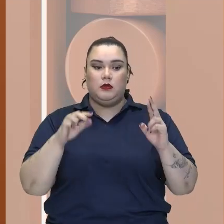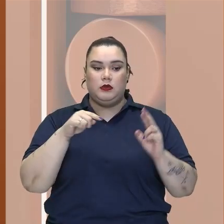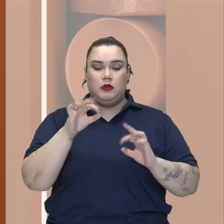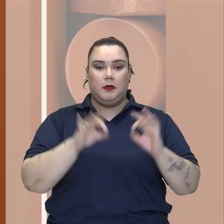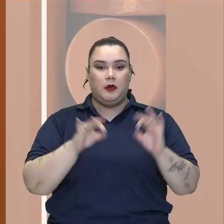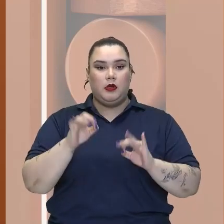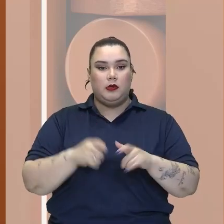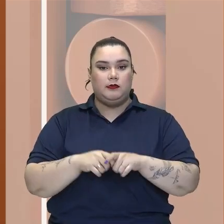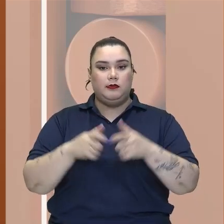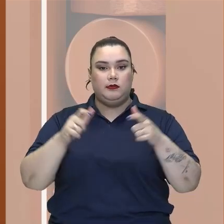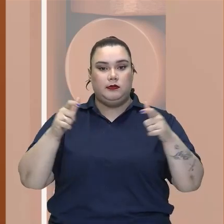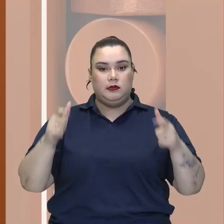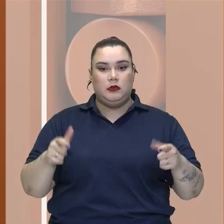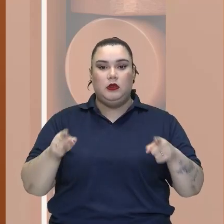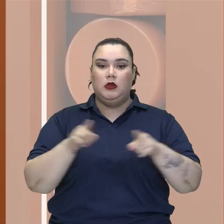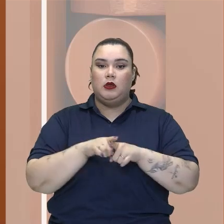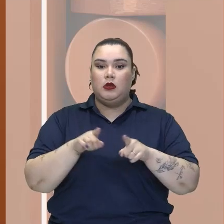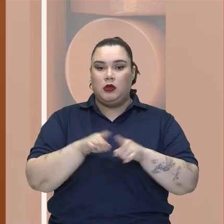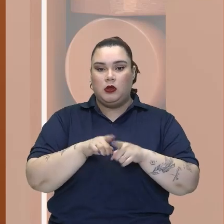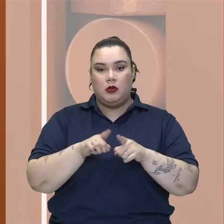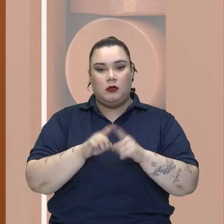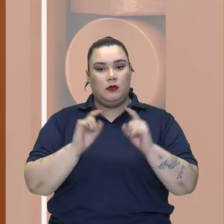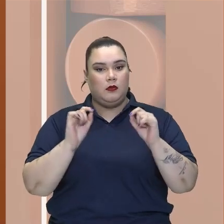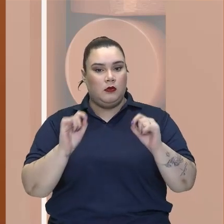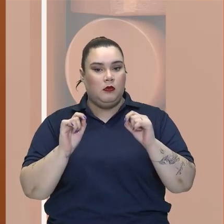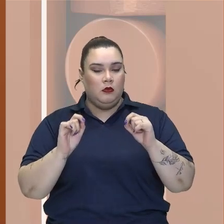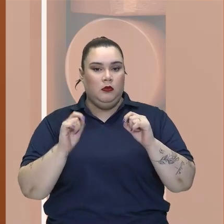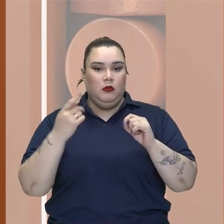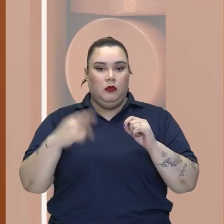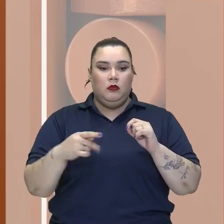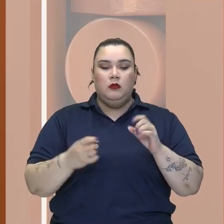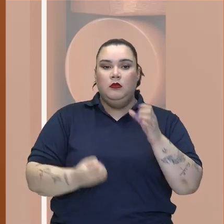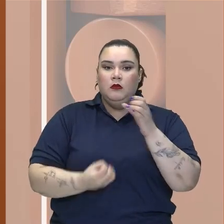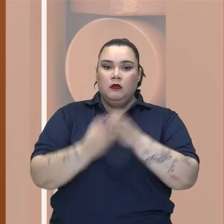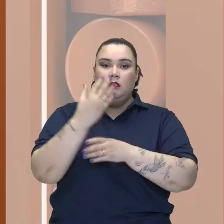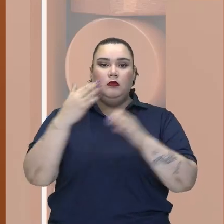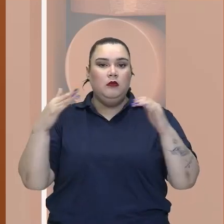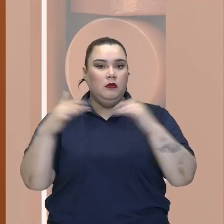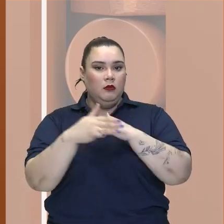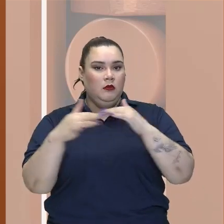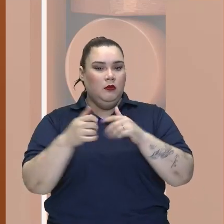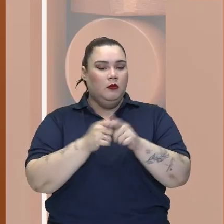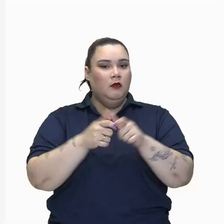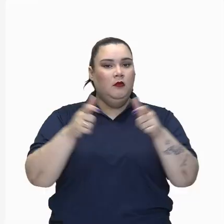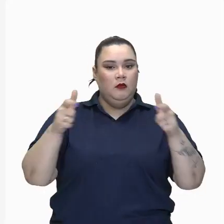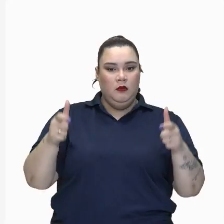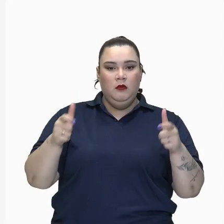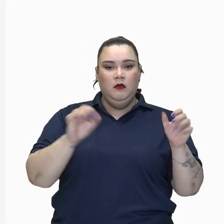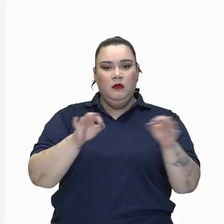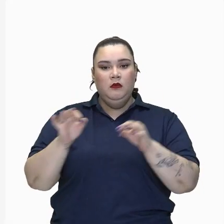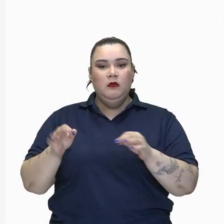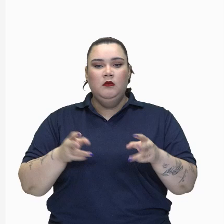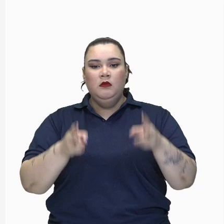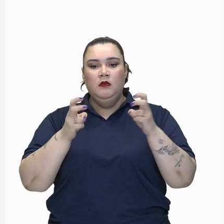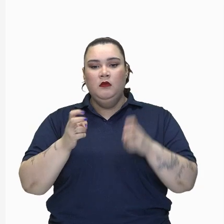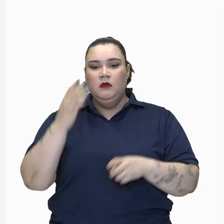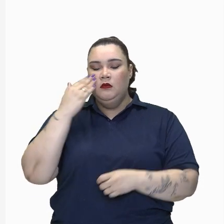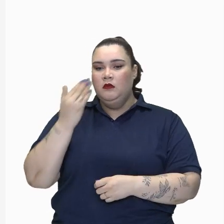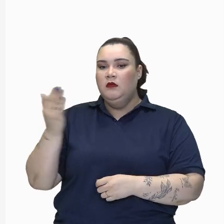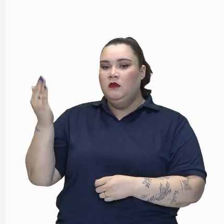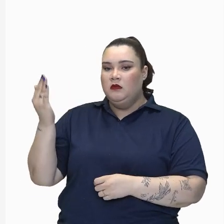crescimento e de formação das metrópoles. Aí a gente verifica que